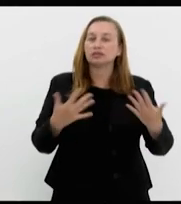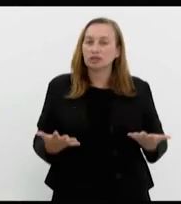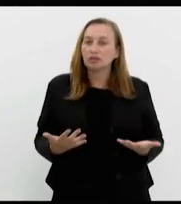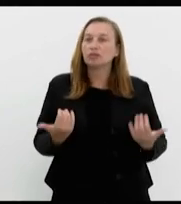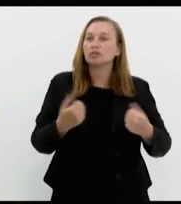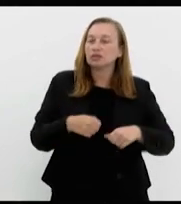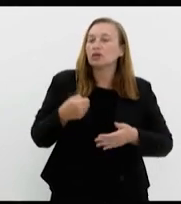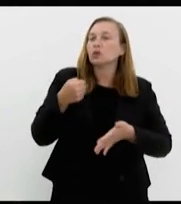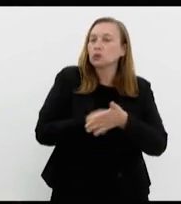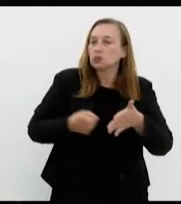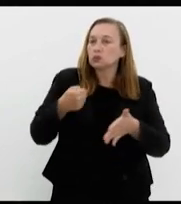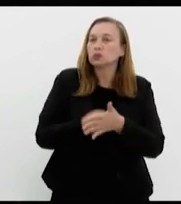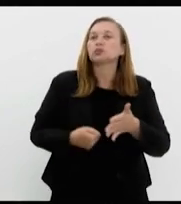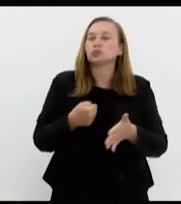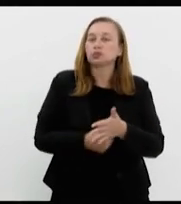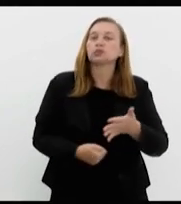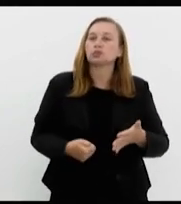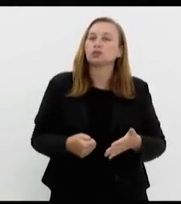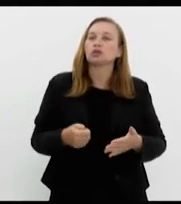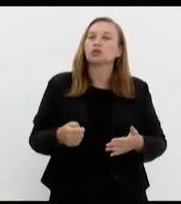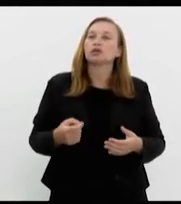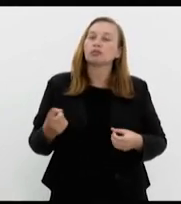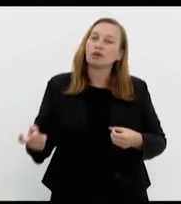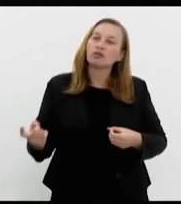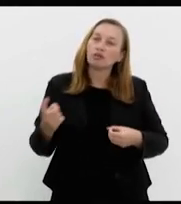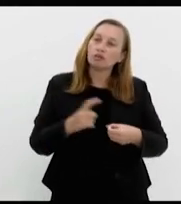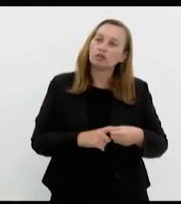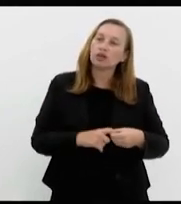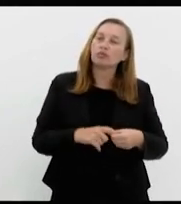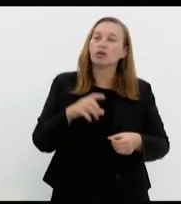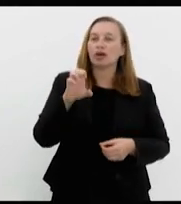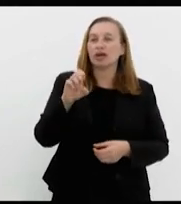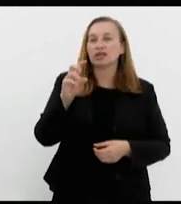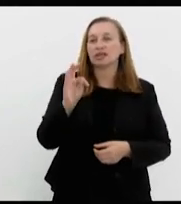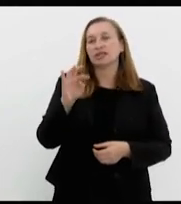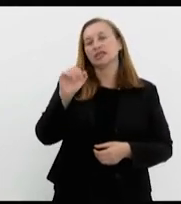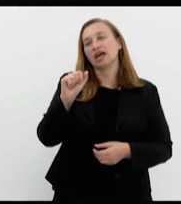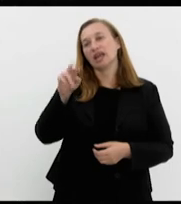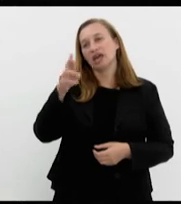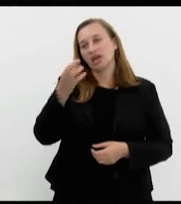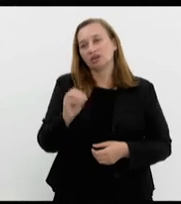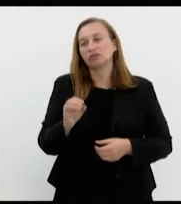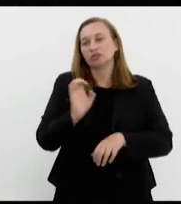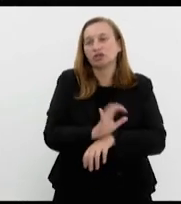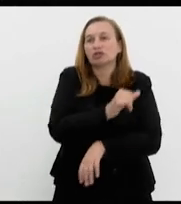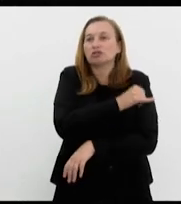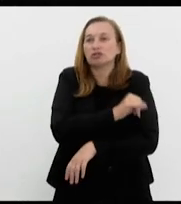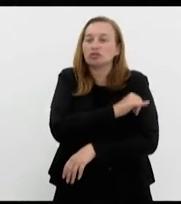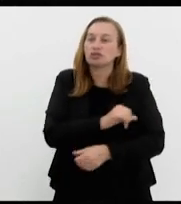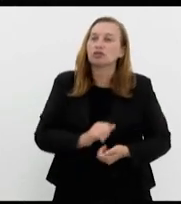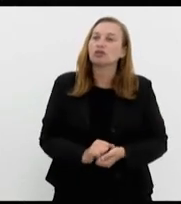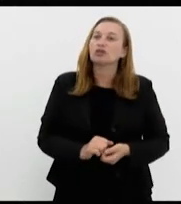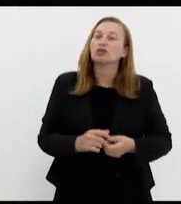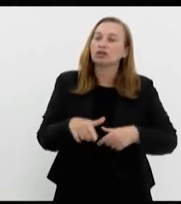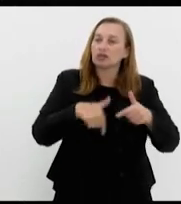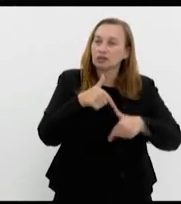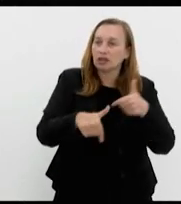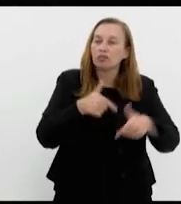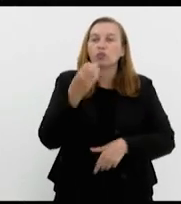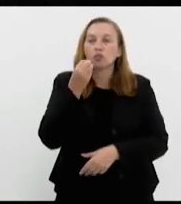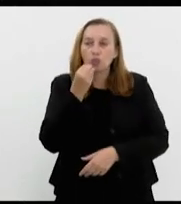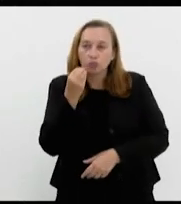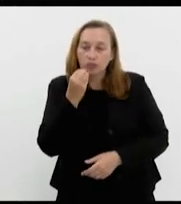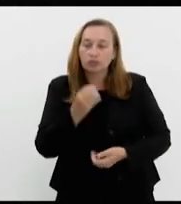que brigar para boa parte disso vir para os estaleiros do Estado do Rio de Janeiro, para a gente gerar emprego e